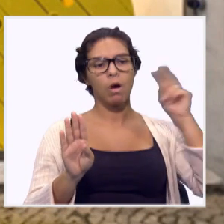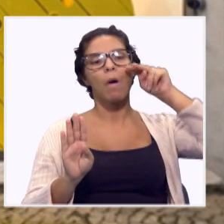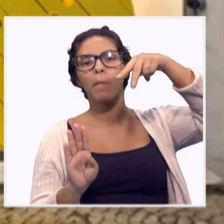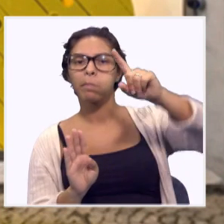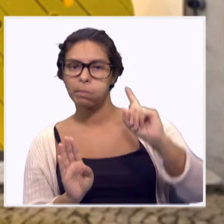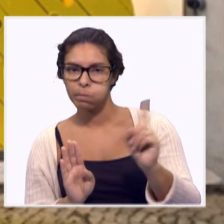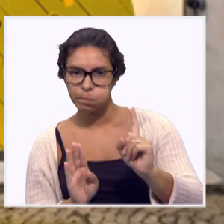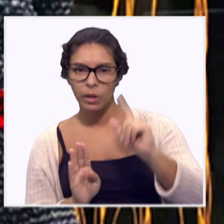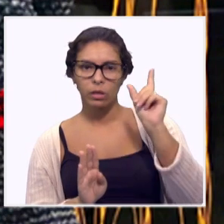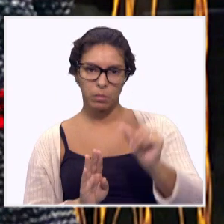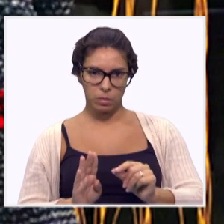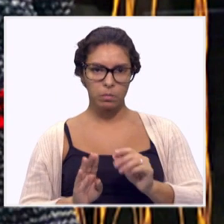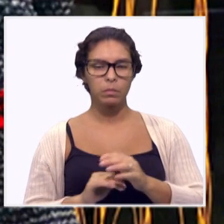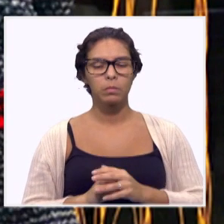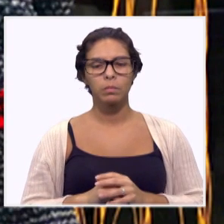biombos.